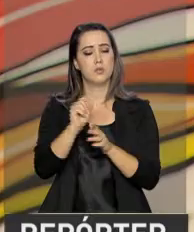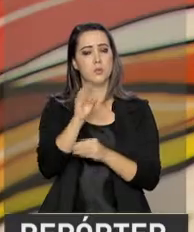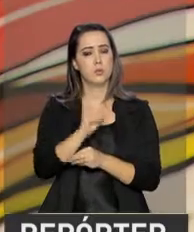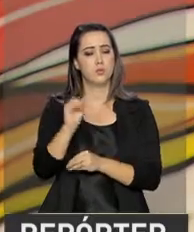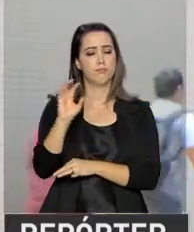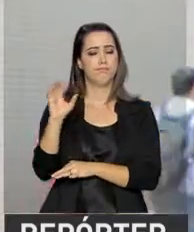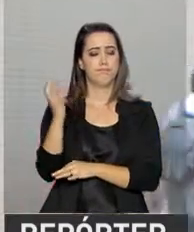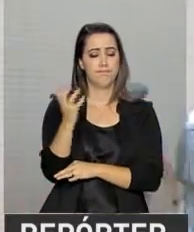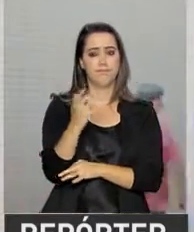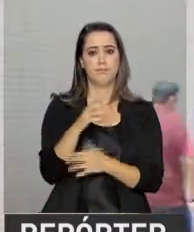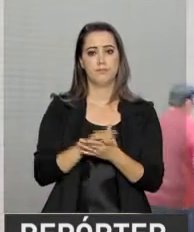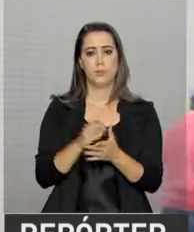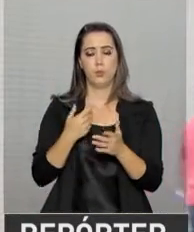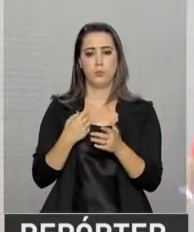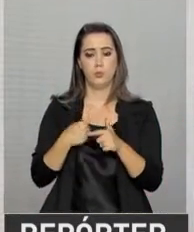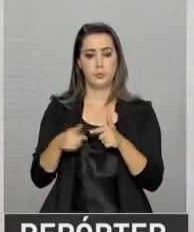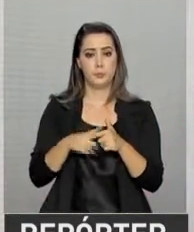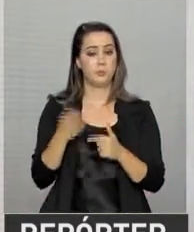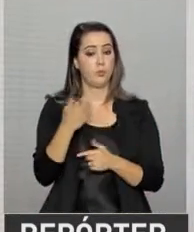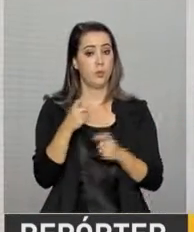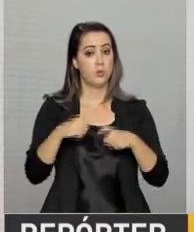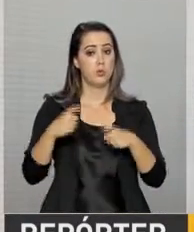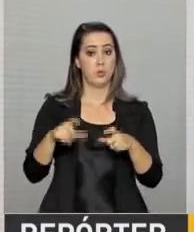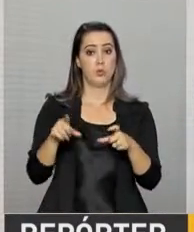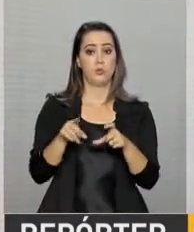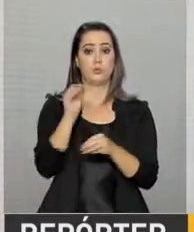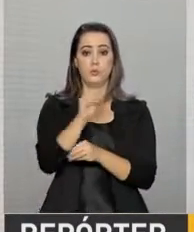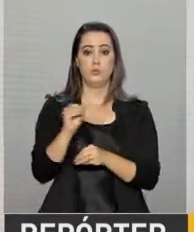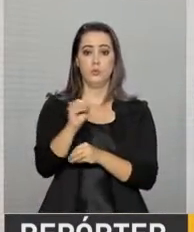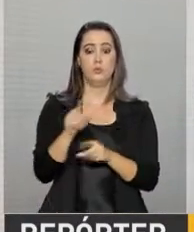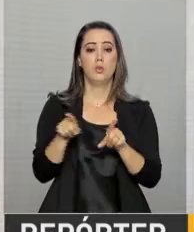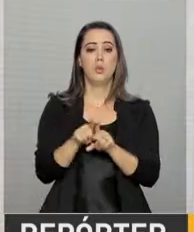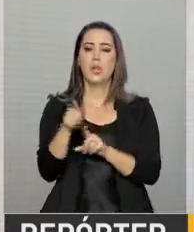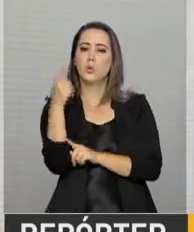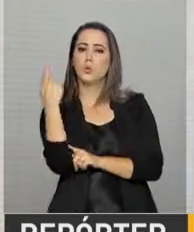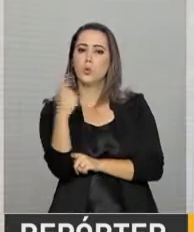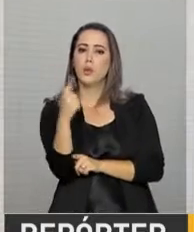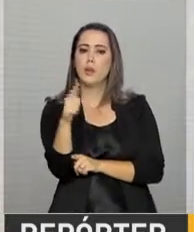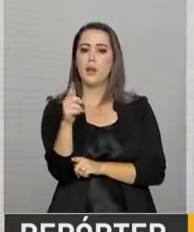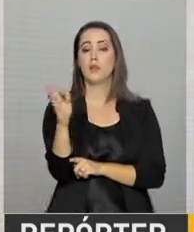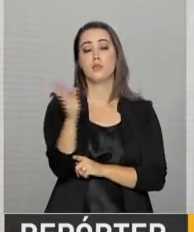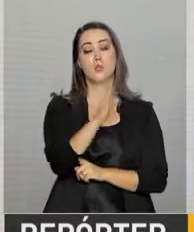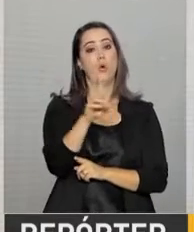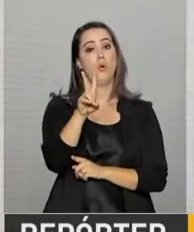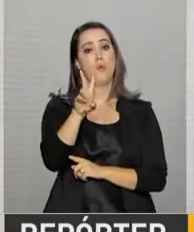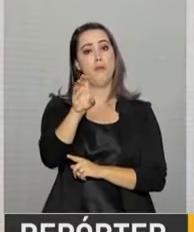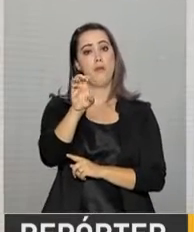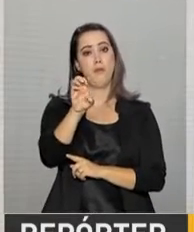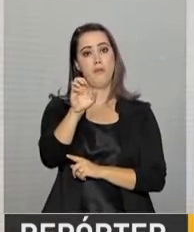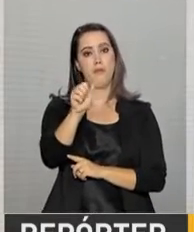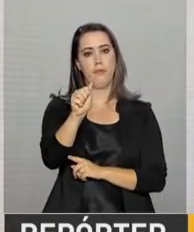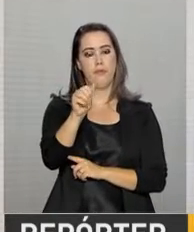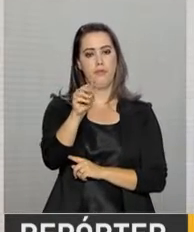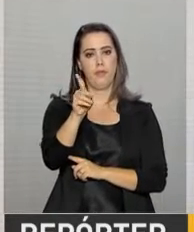empreendimentos uma das unidades de conservação beneficiadas é o parque nacional chapada dos veadeiros em goiás